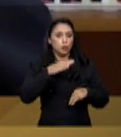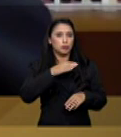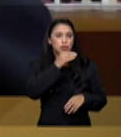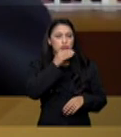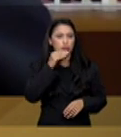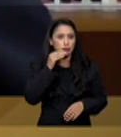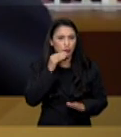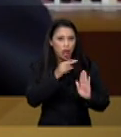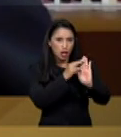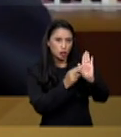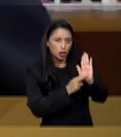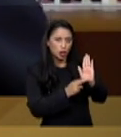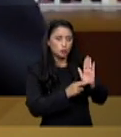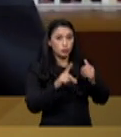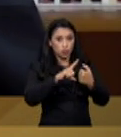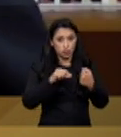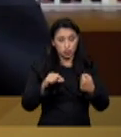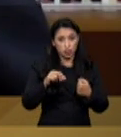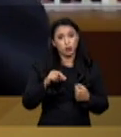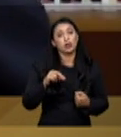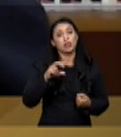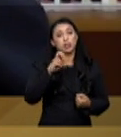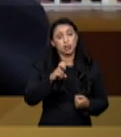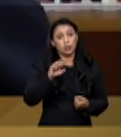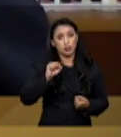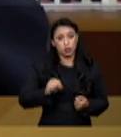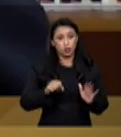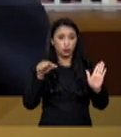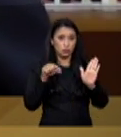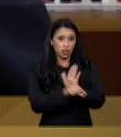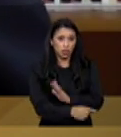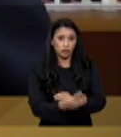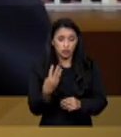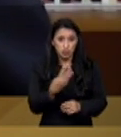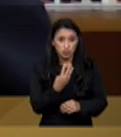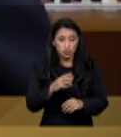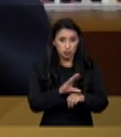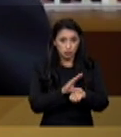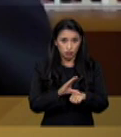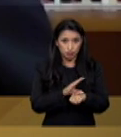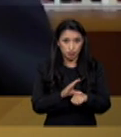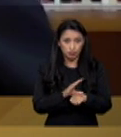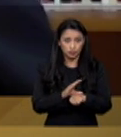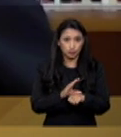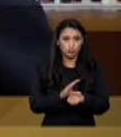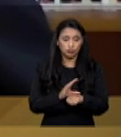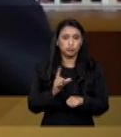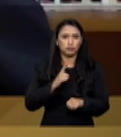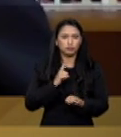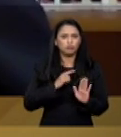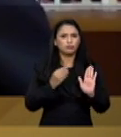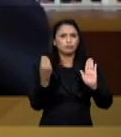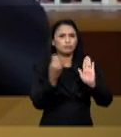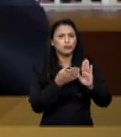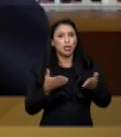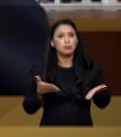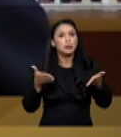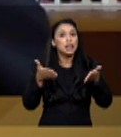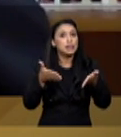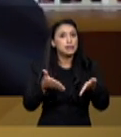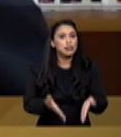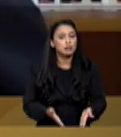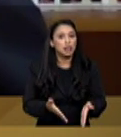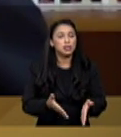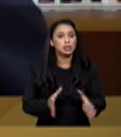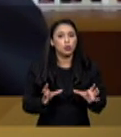norma inscrita no artigo 58, parágrafo 3º da Constituição, destina-se a ensejar a participação ativa